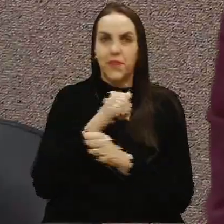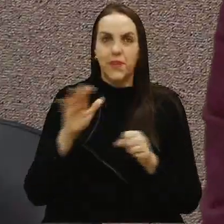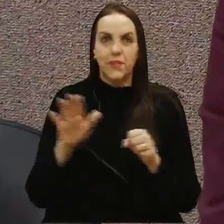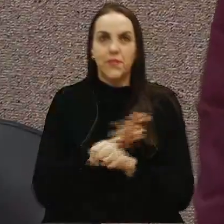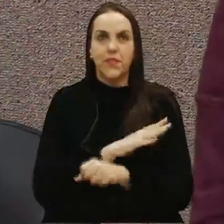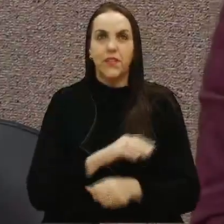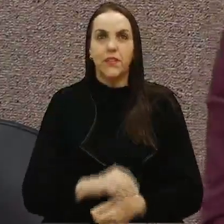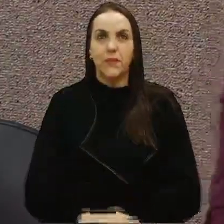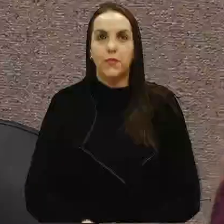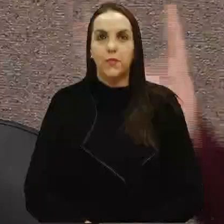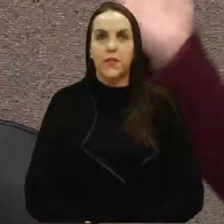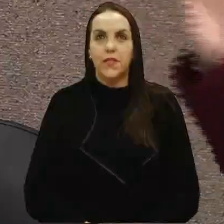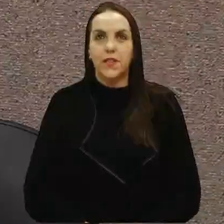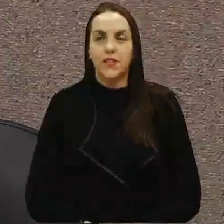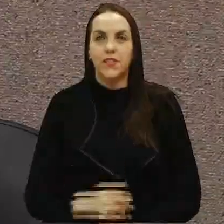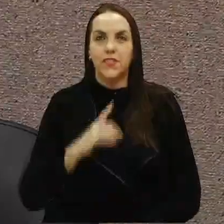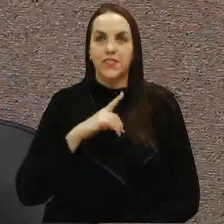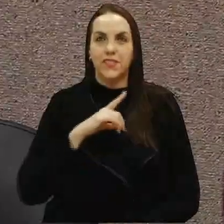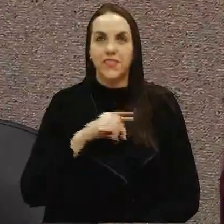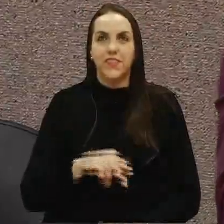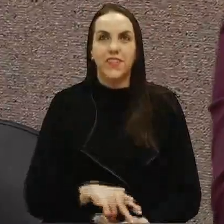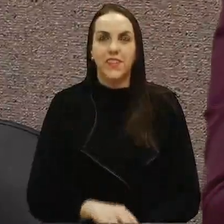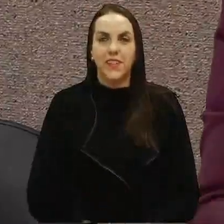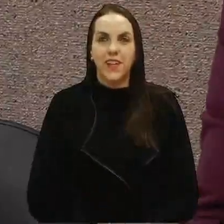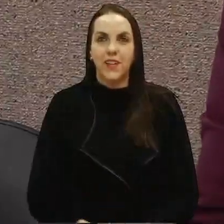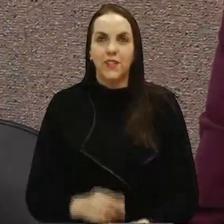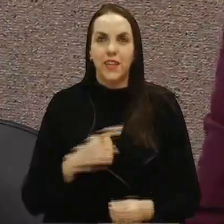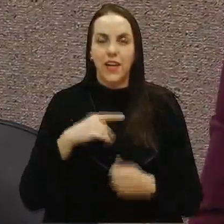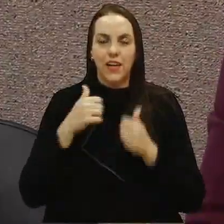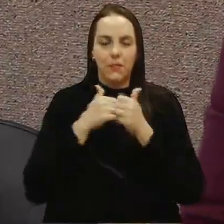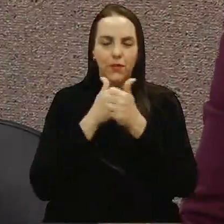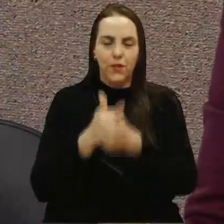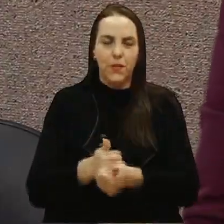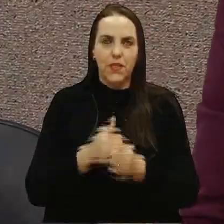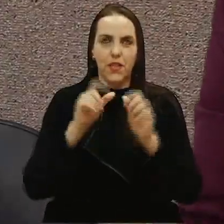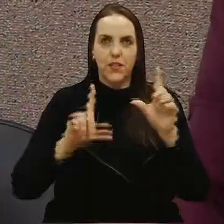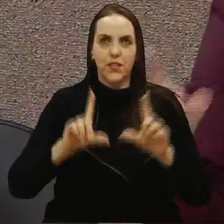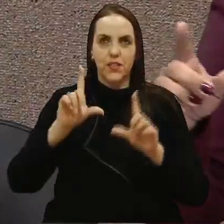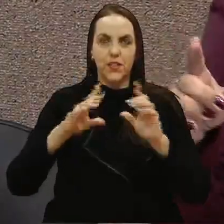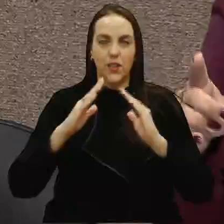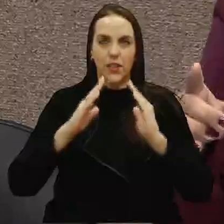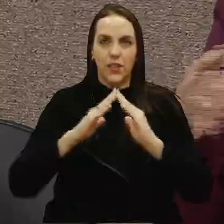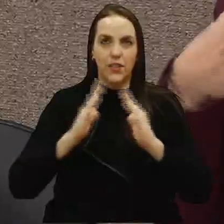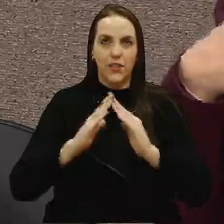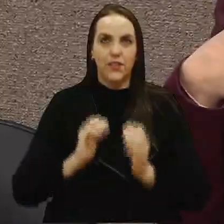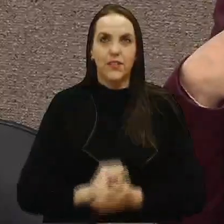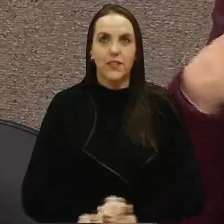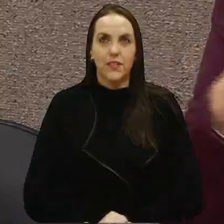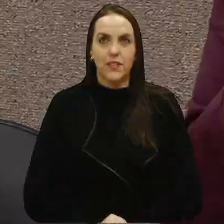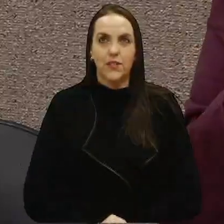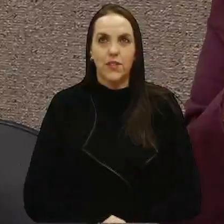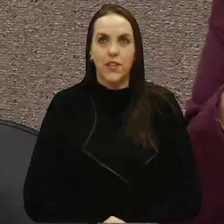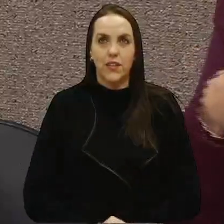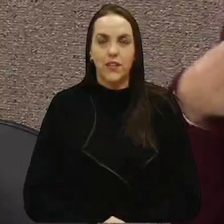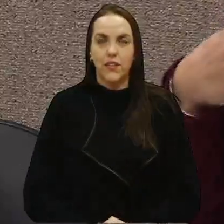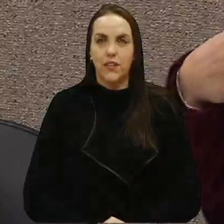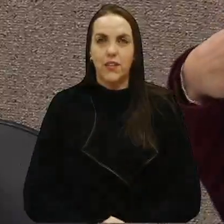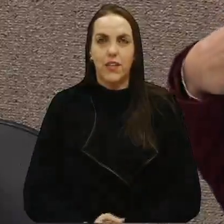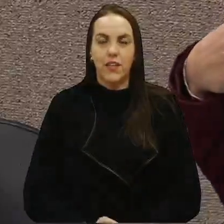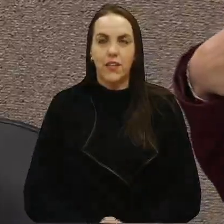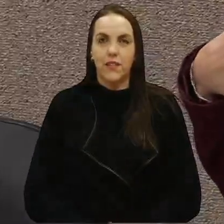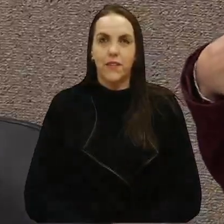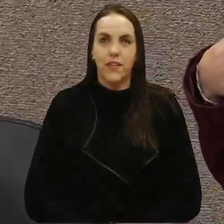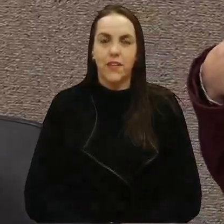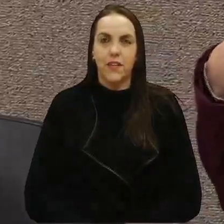muitos rostos conhecidos, sejam sempre muito bem-vindos. Quem nos acompanha também de casa. Depois vou falar, vi que a vereadora Sandra também está usando o